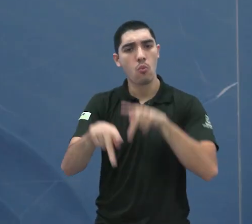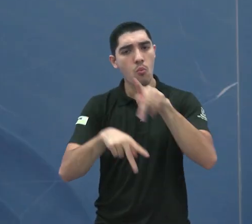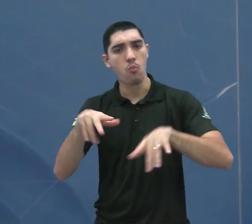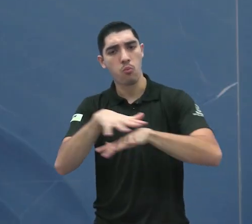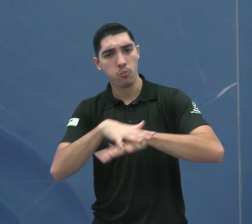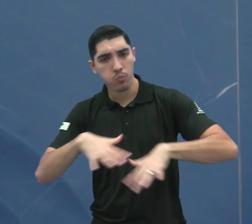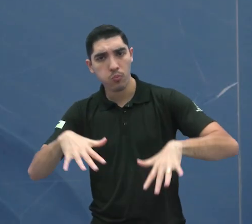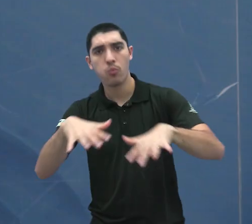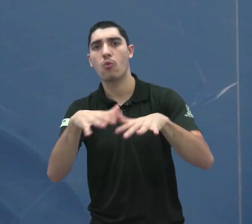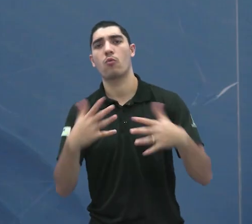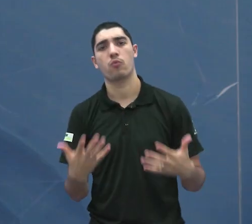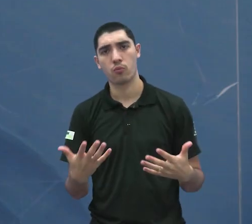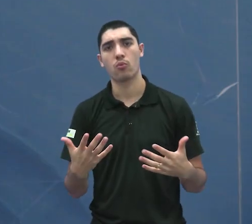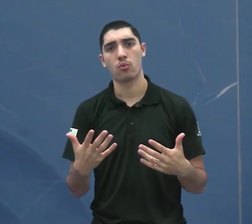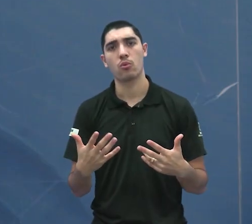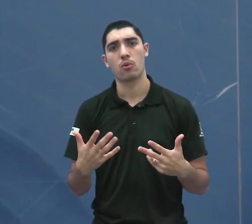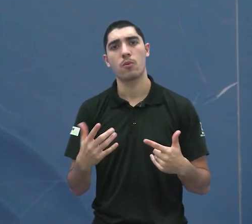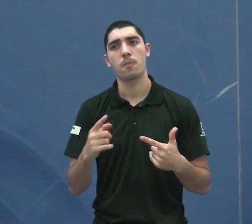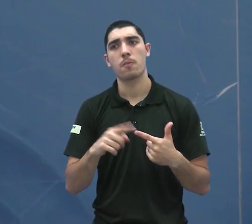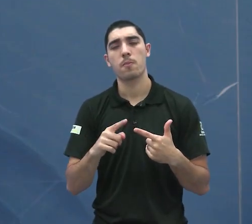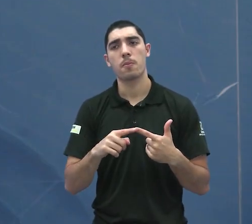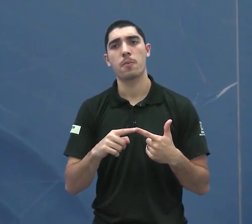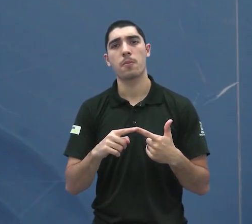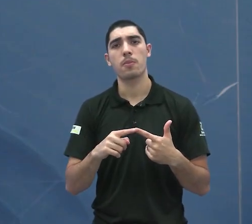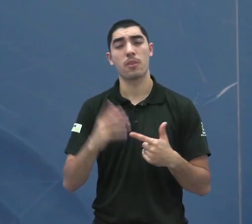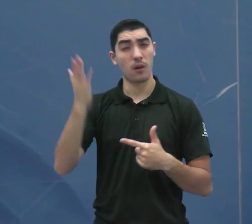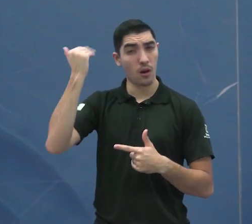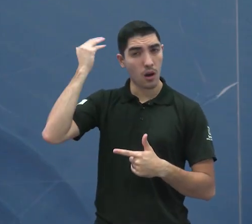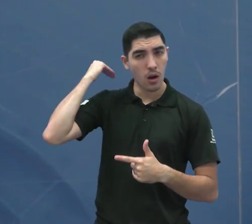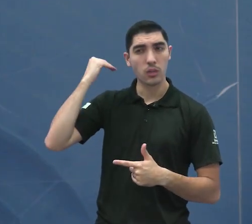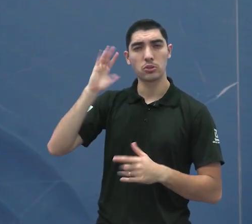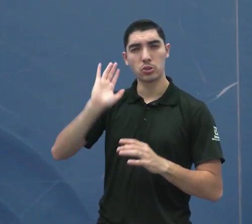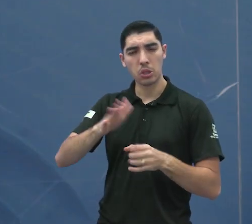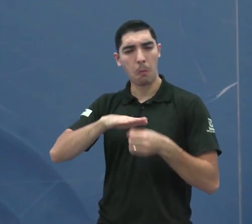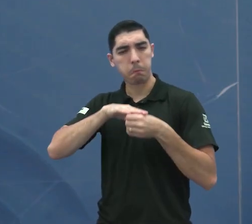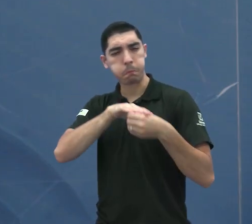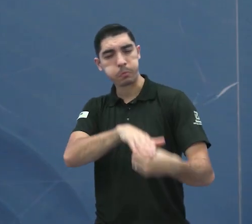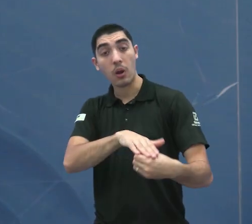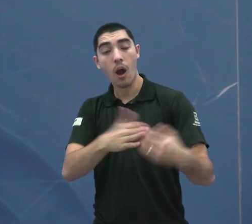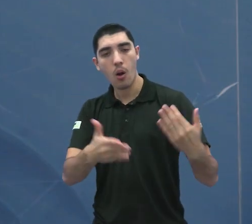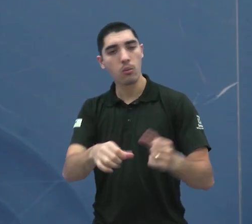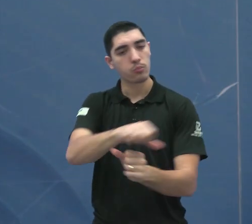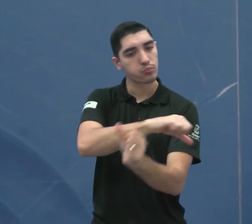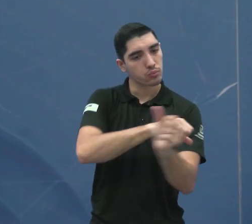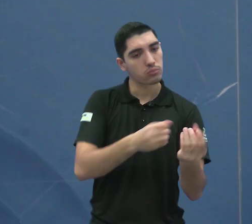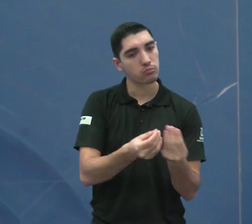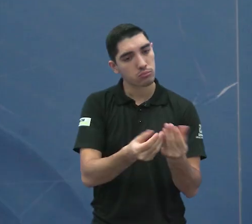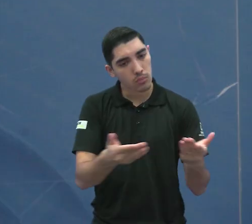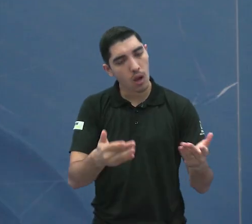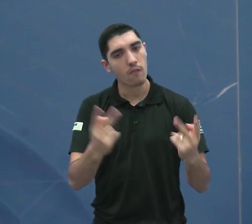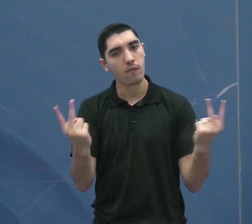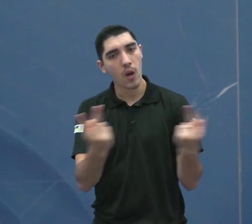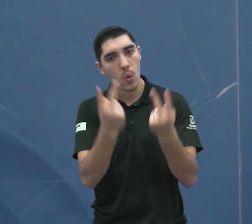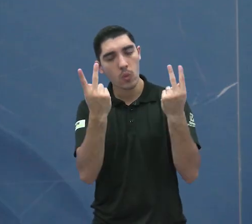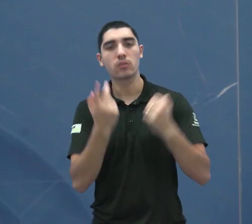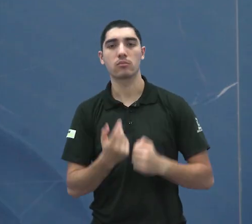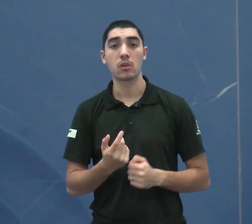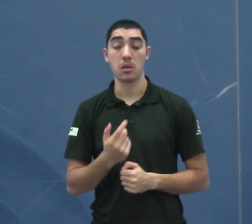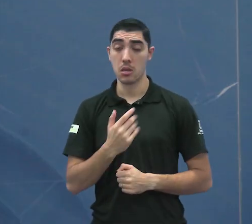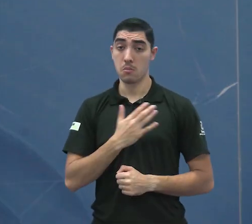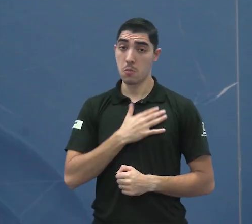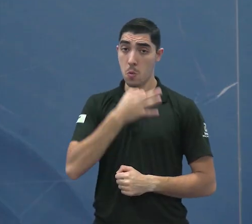povos que historicamente foram excluídos. Eu vejo